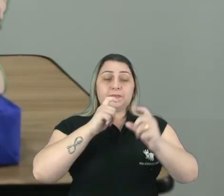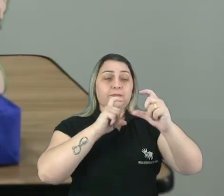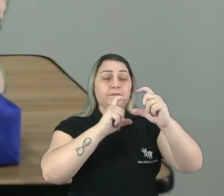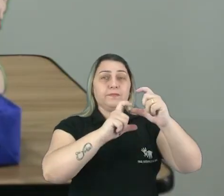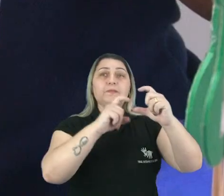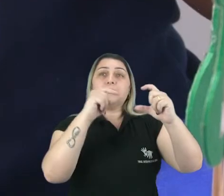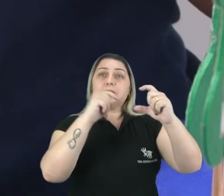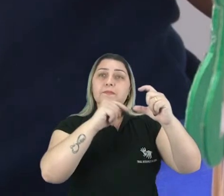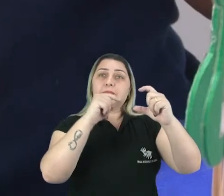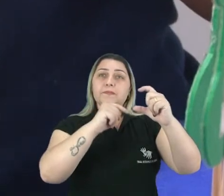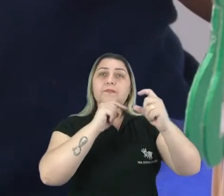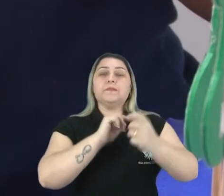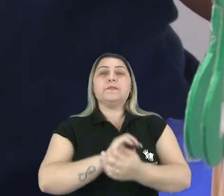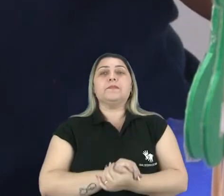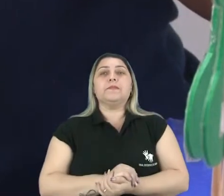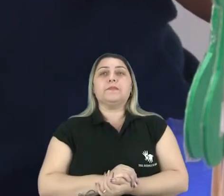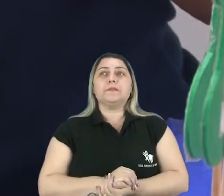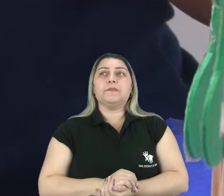Cebolinha.